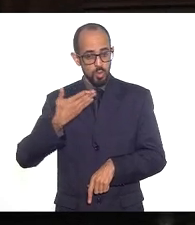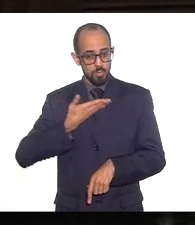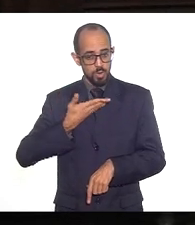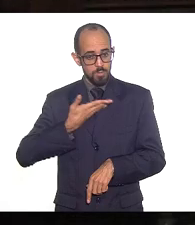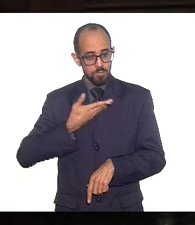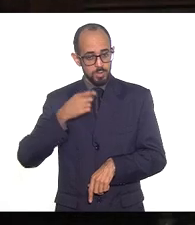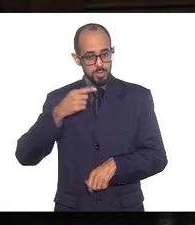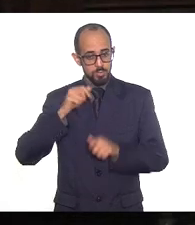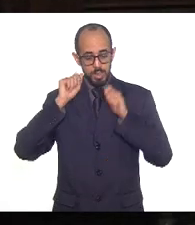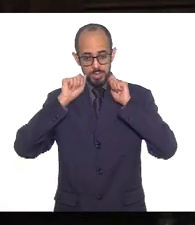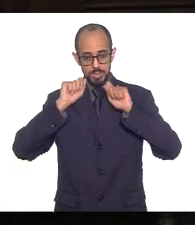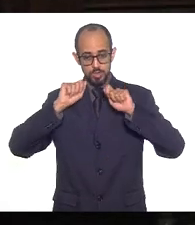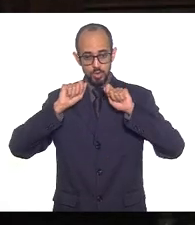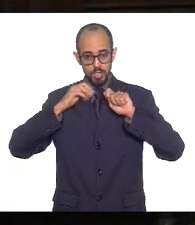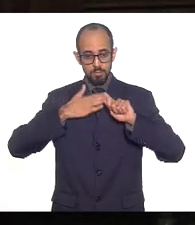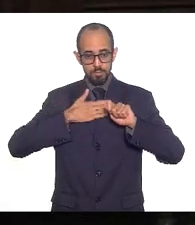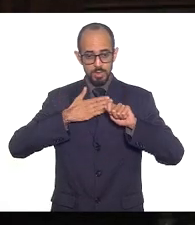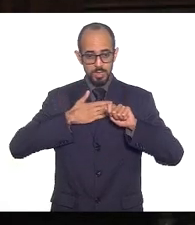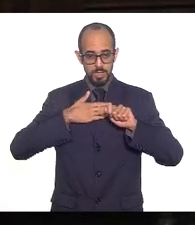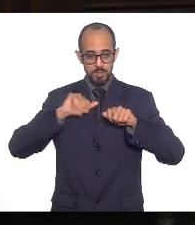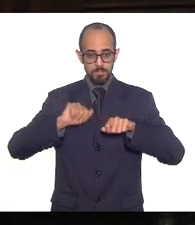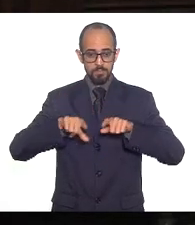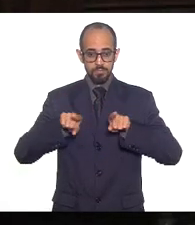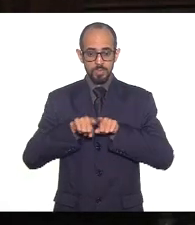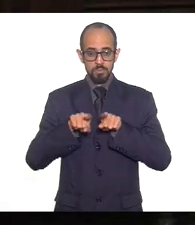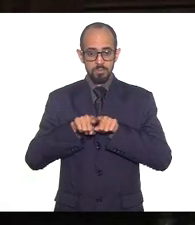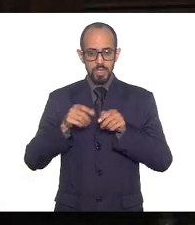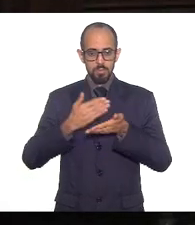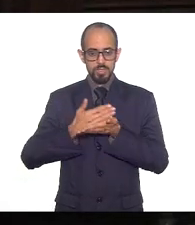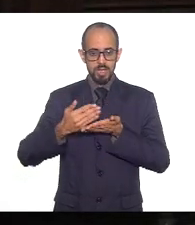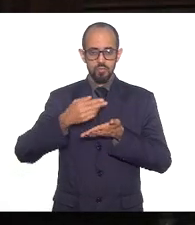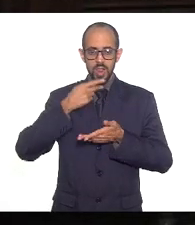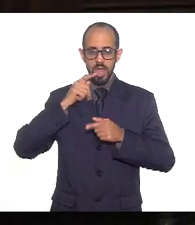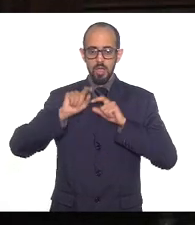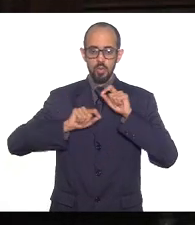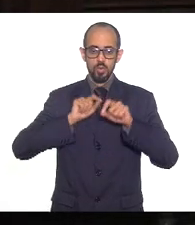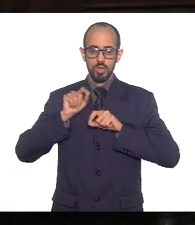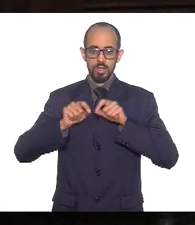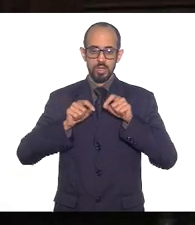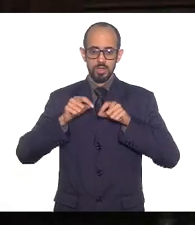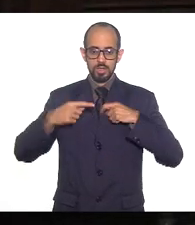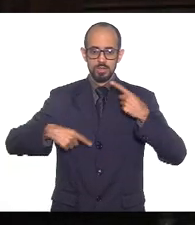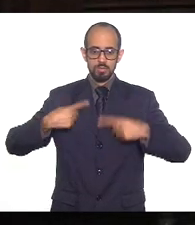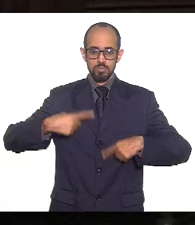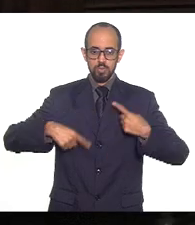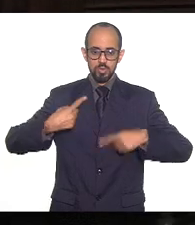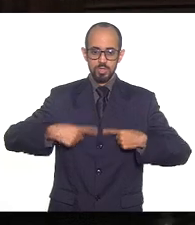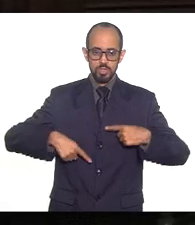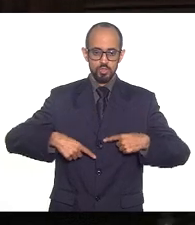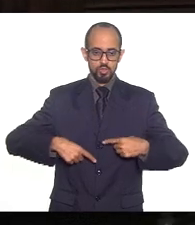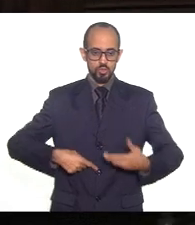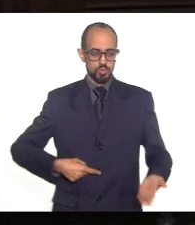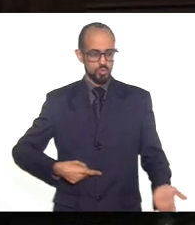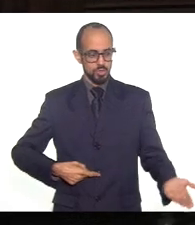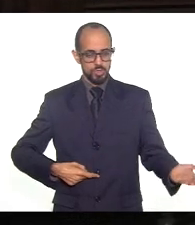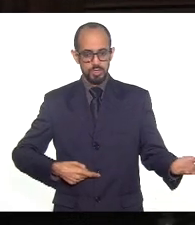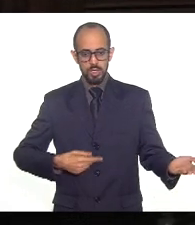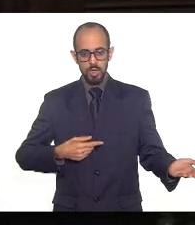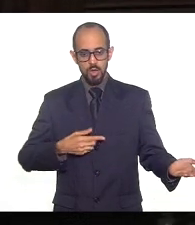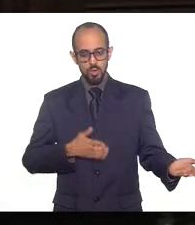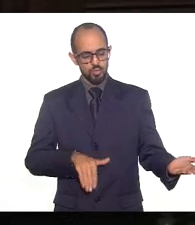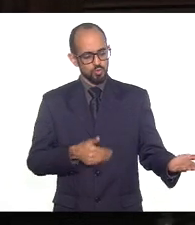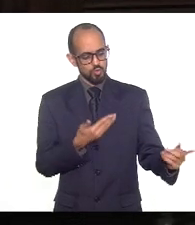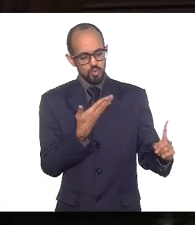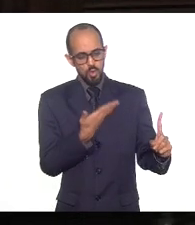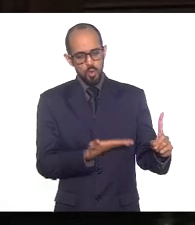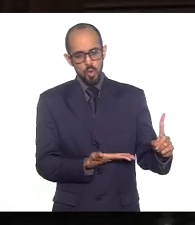assessora quero começar falando desse político que muito